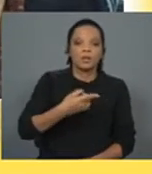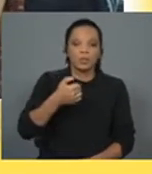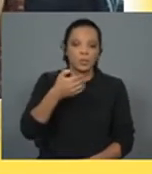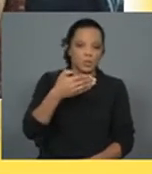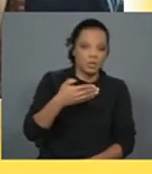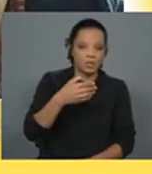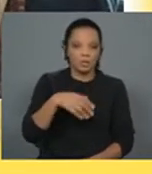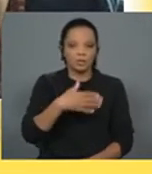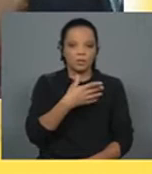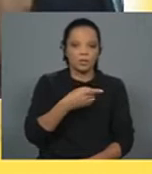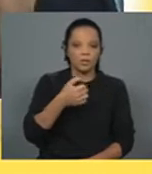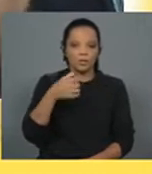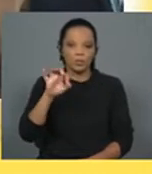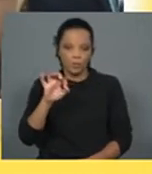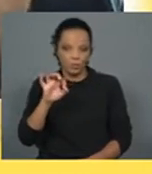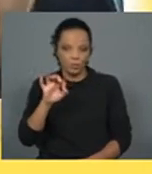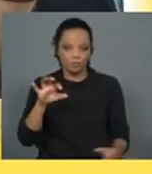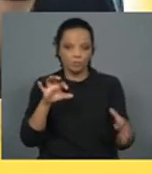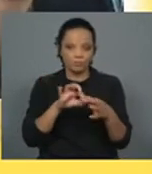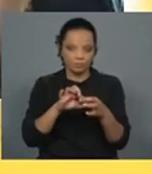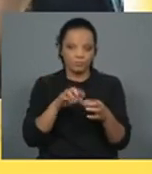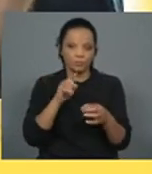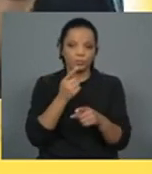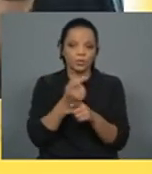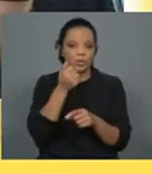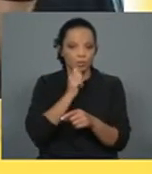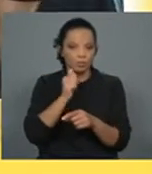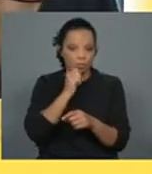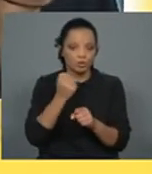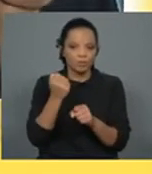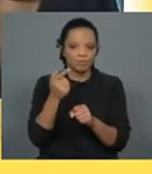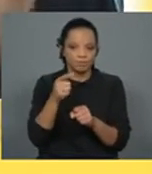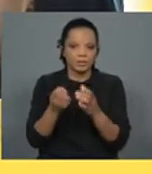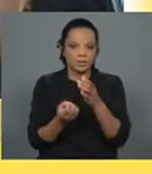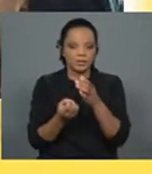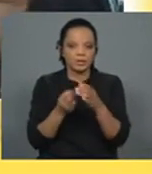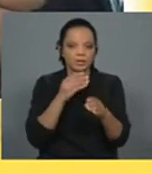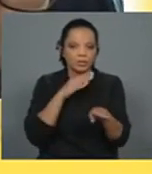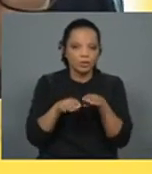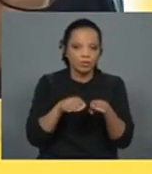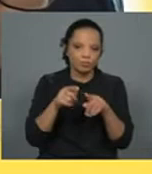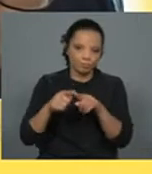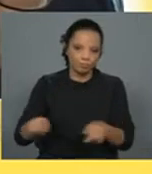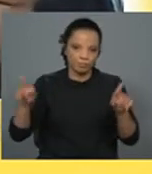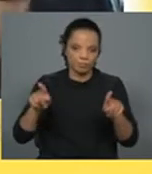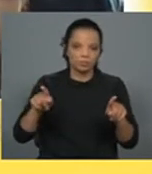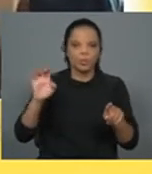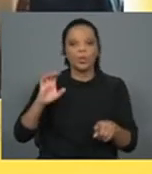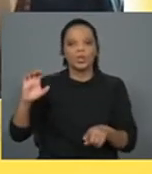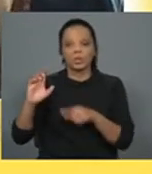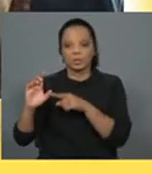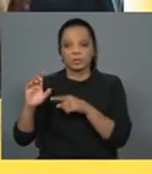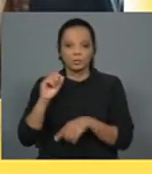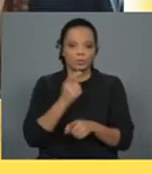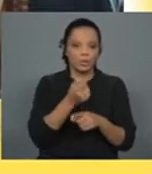1957-58, associada à erupção dos Capelinhos, porque nos Açores nós temos uma atividade sísmica que é diferente do continente, porque ela pode